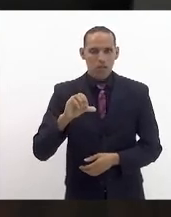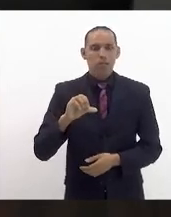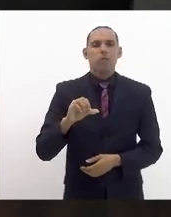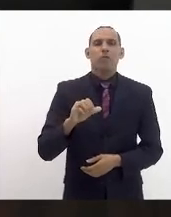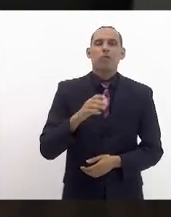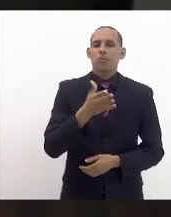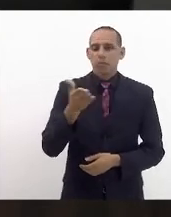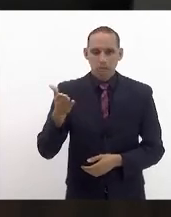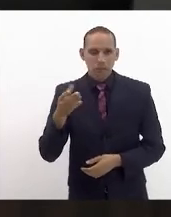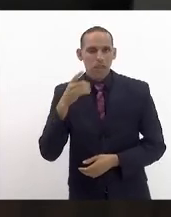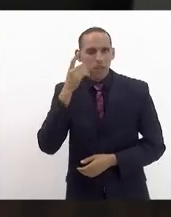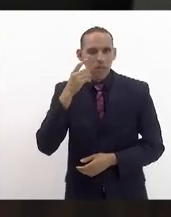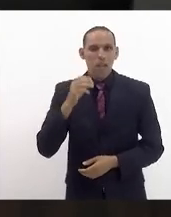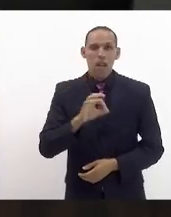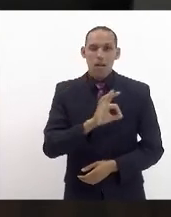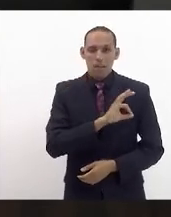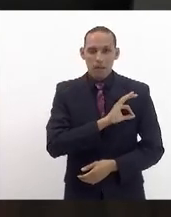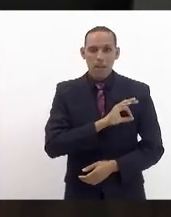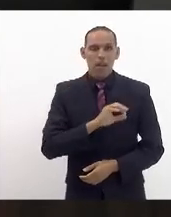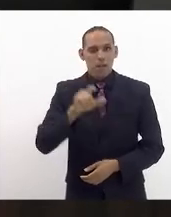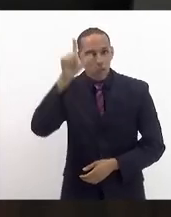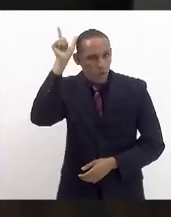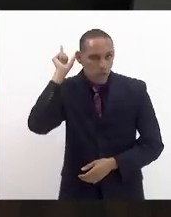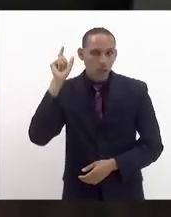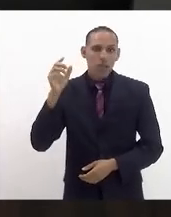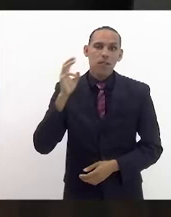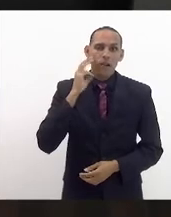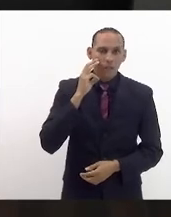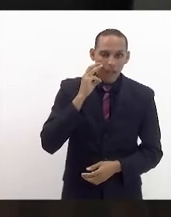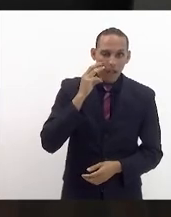Valdec, o governador, então,